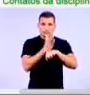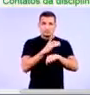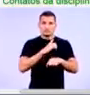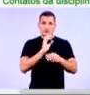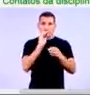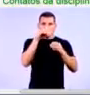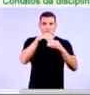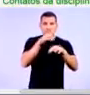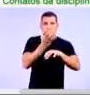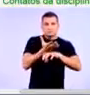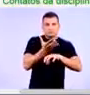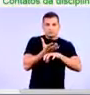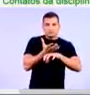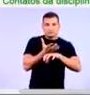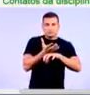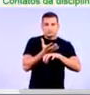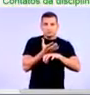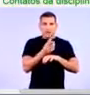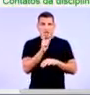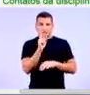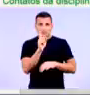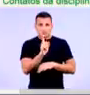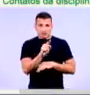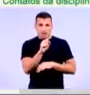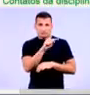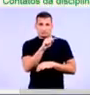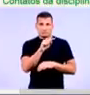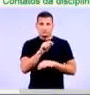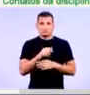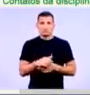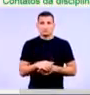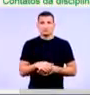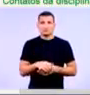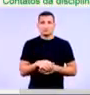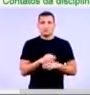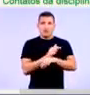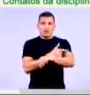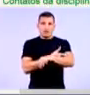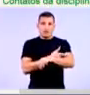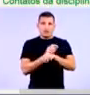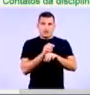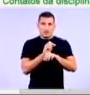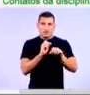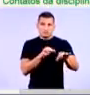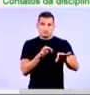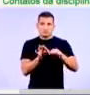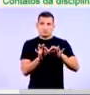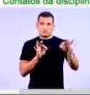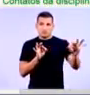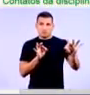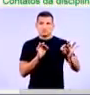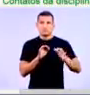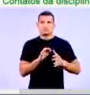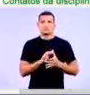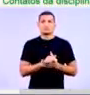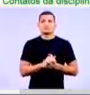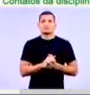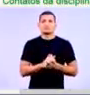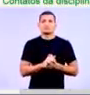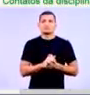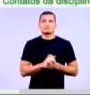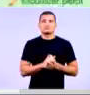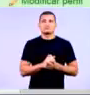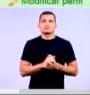dentro da disciplina. Né? Se eu clicar aqui, fórum, ensino à distância, quais as maiores vantagens e desafios de se estudar à